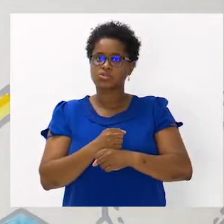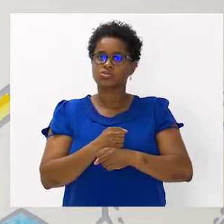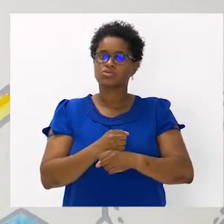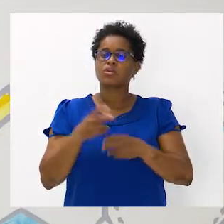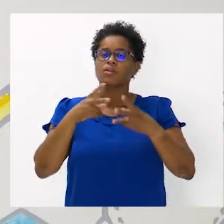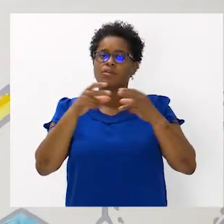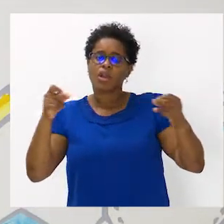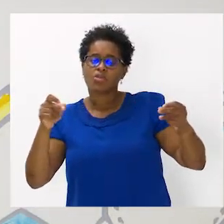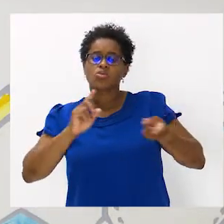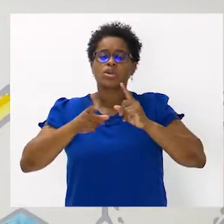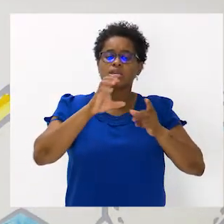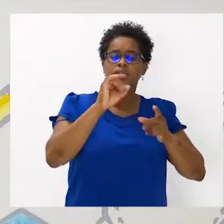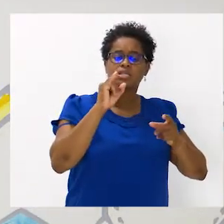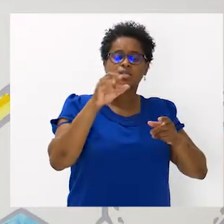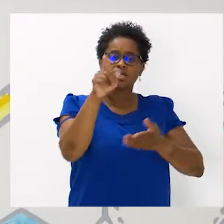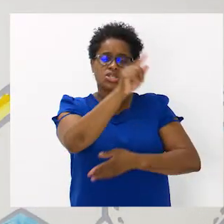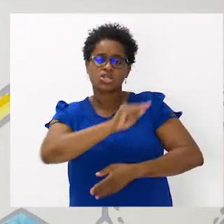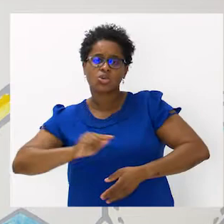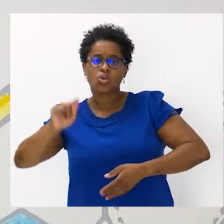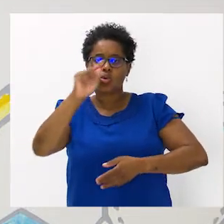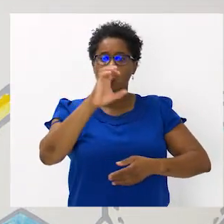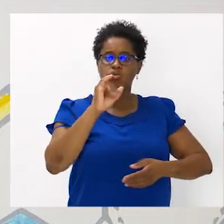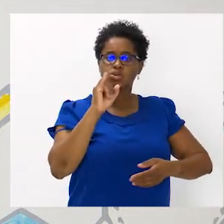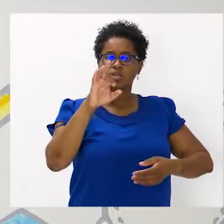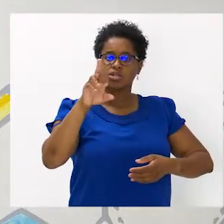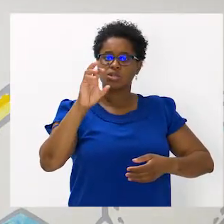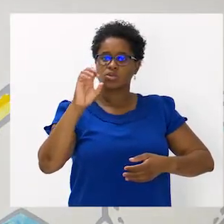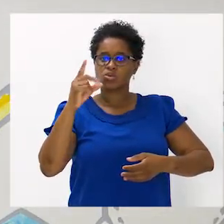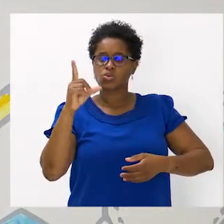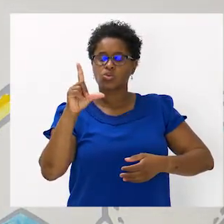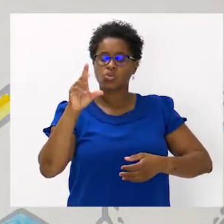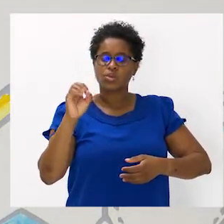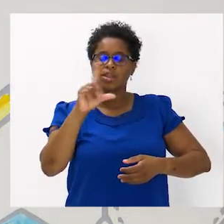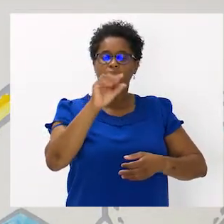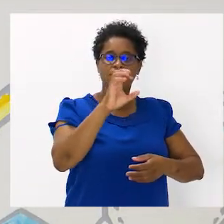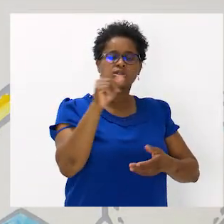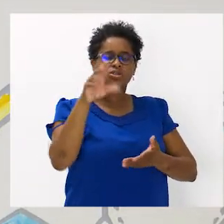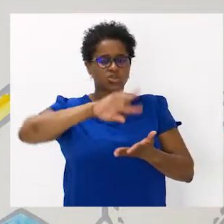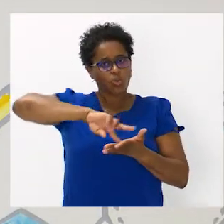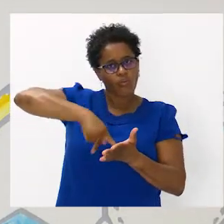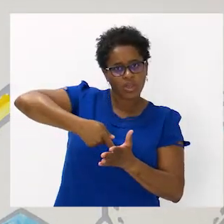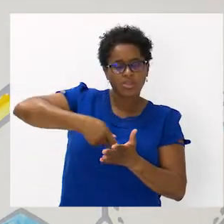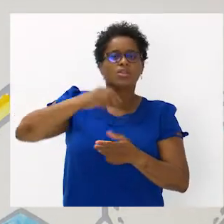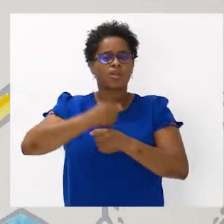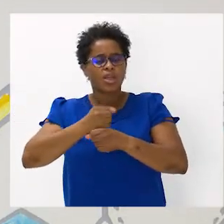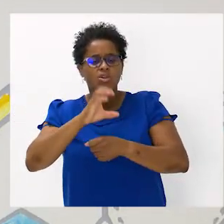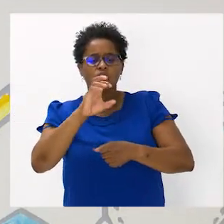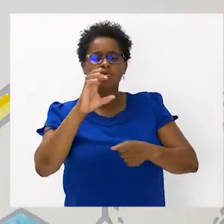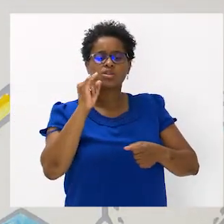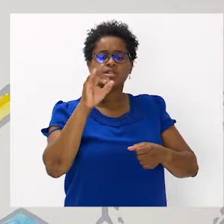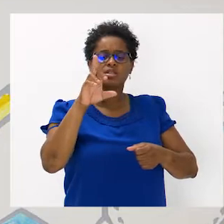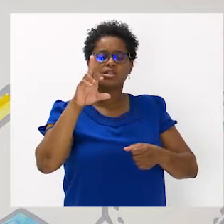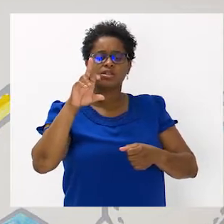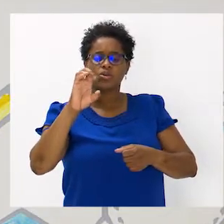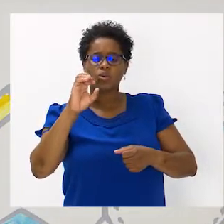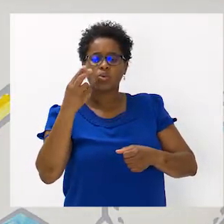o conceito de círculo e circunferência, vimos que o círculo é o quê? É toda a parte no